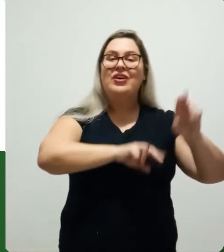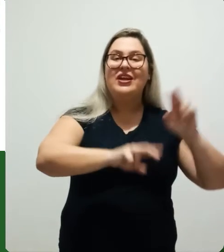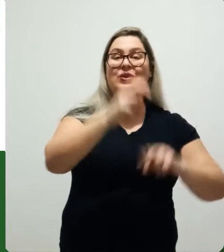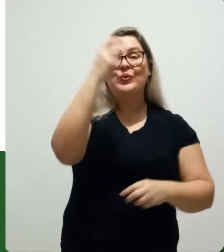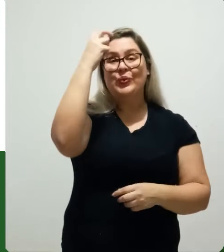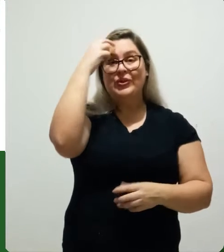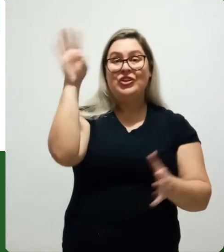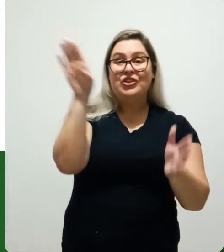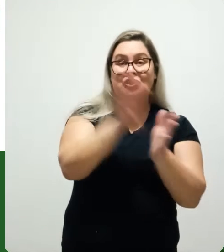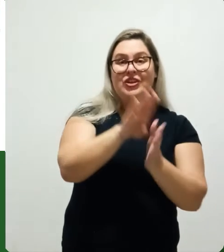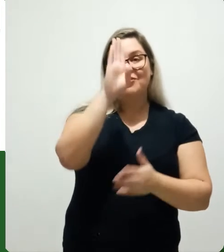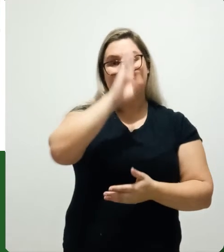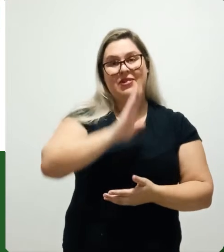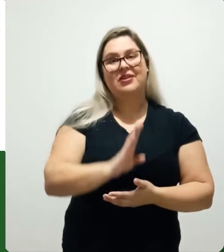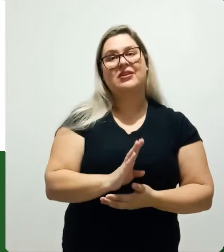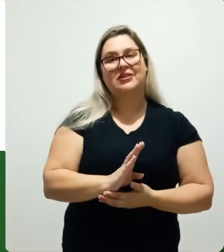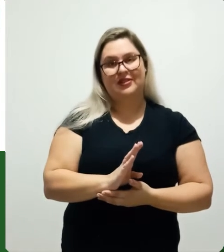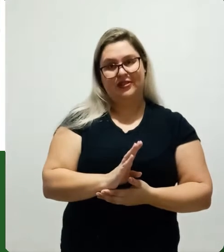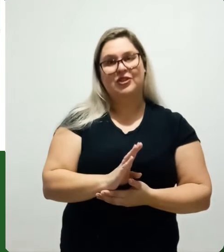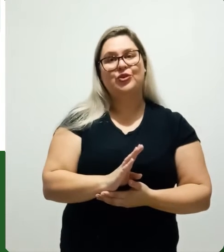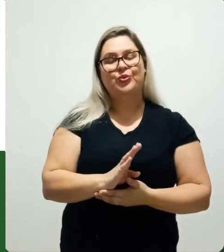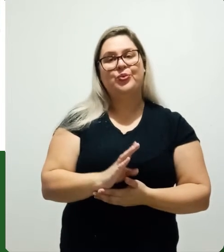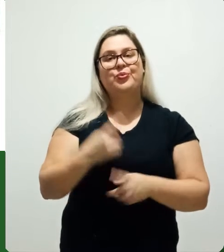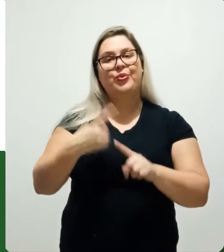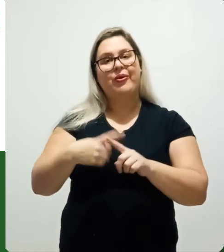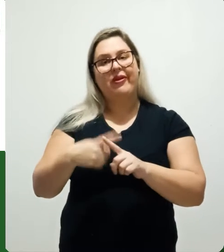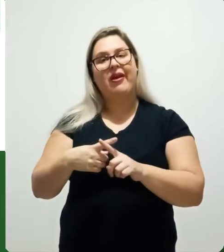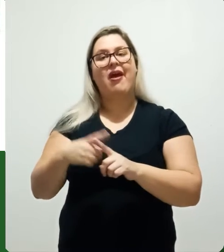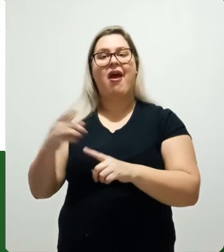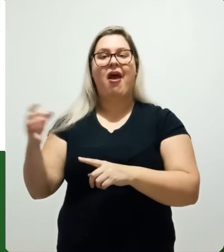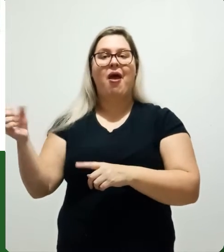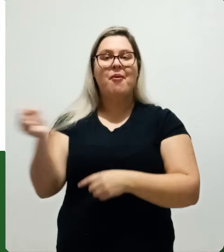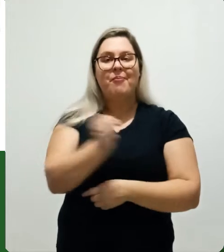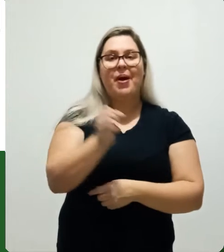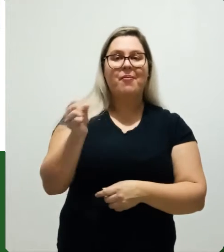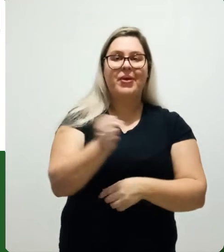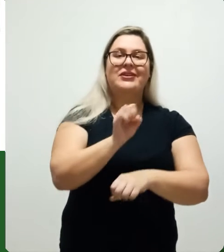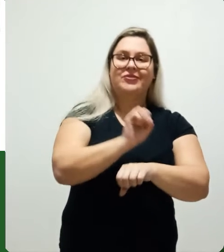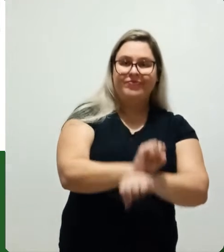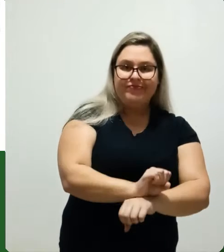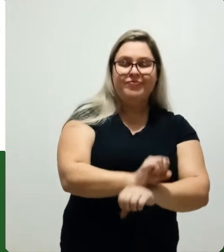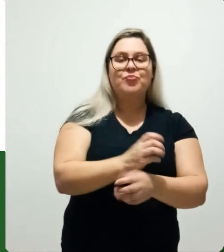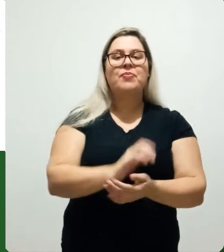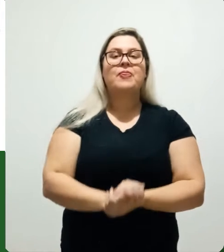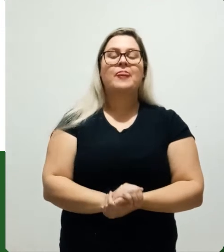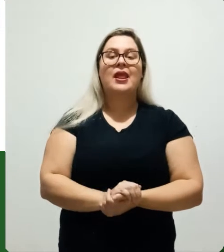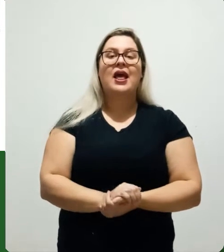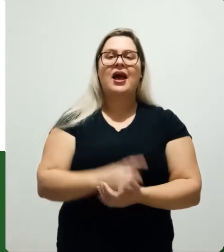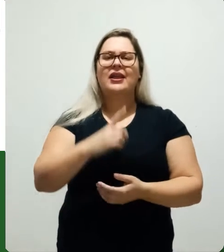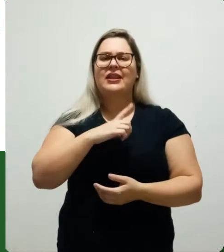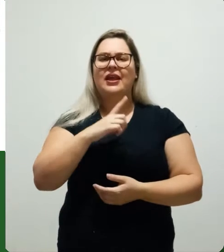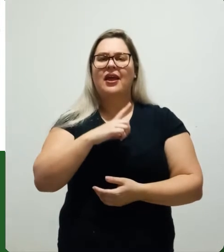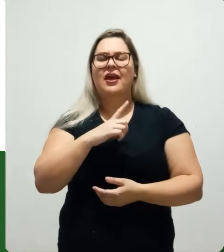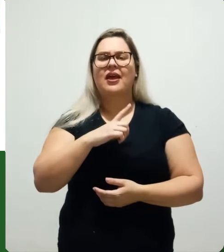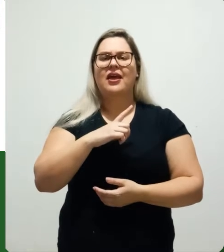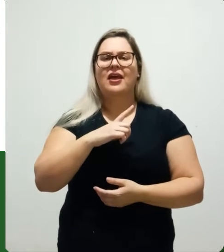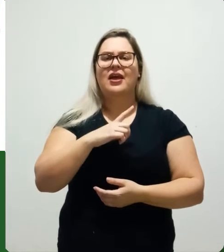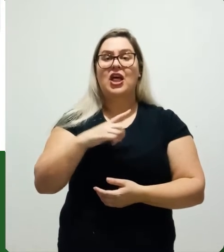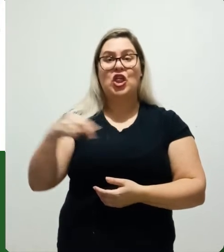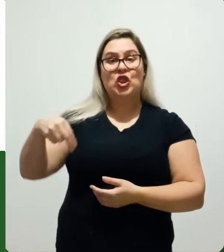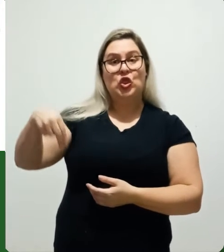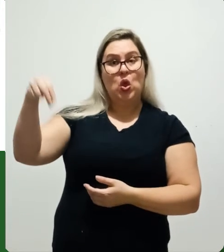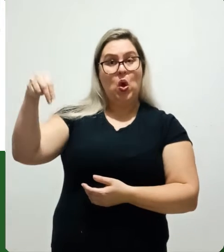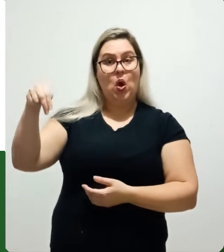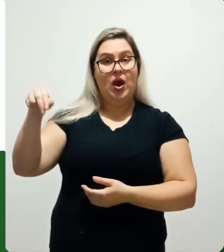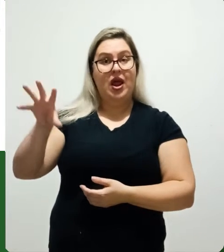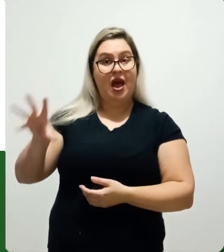diferentes culturas chegando ao Brasil a partir desse processo de colonização. A parte mais norte e aqui